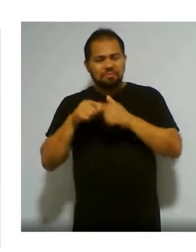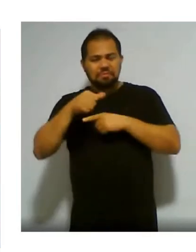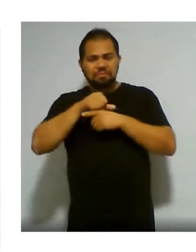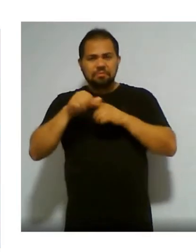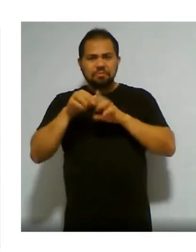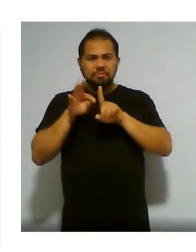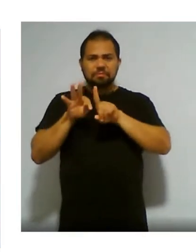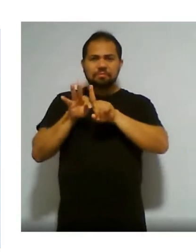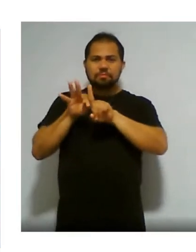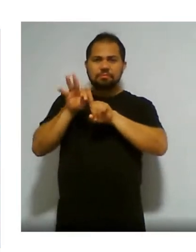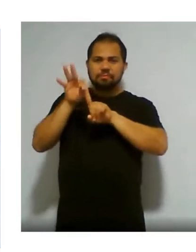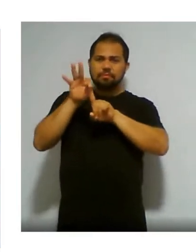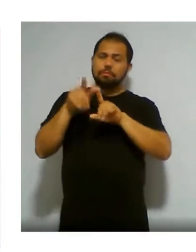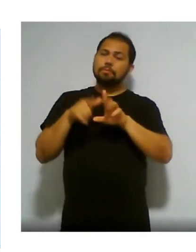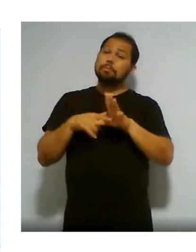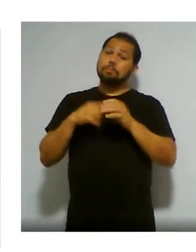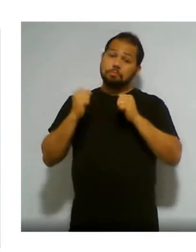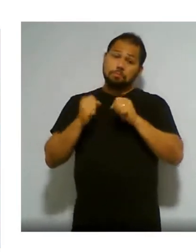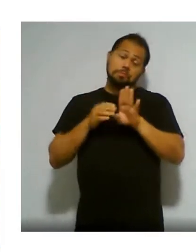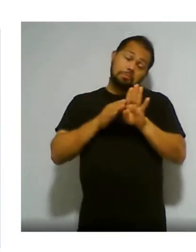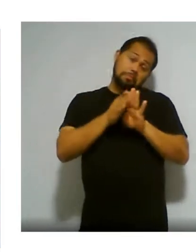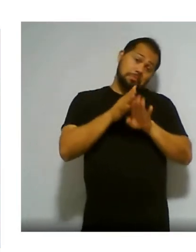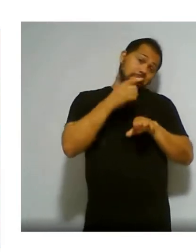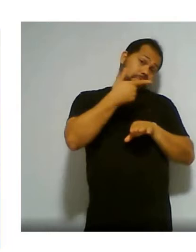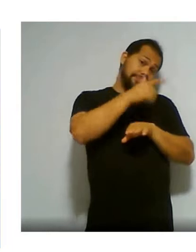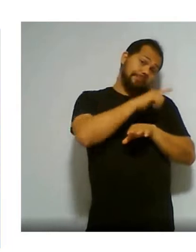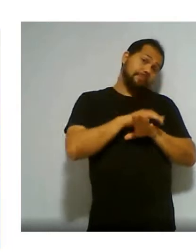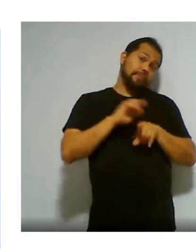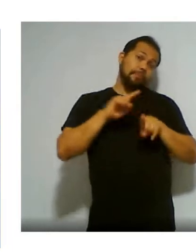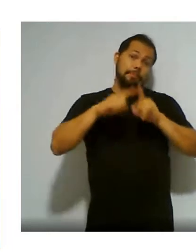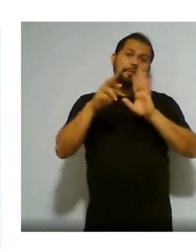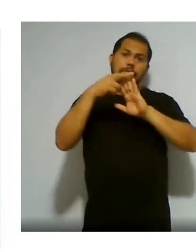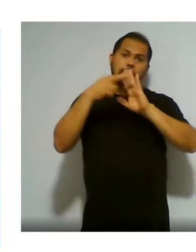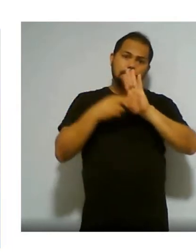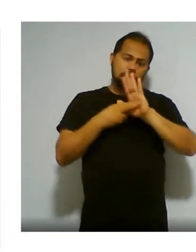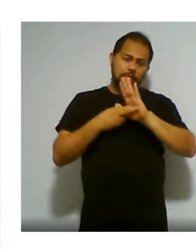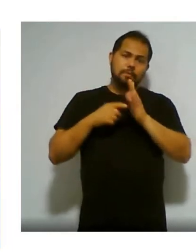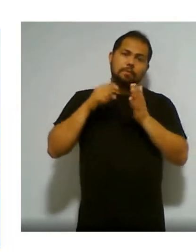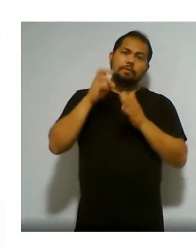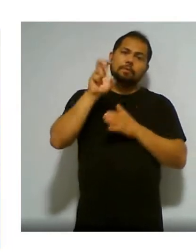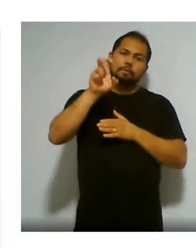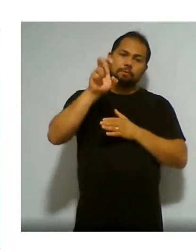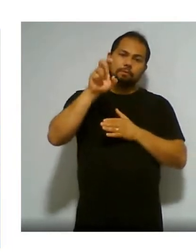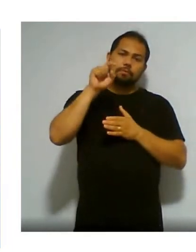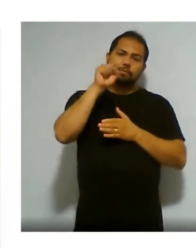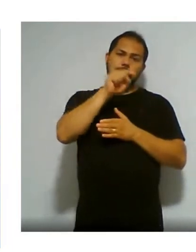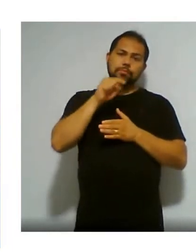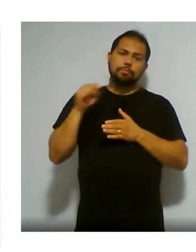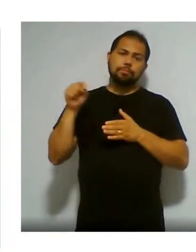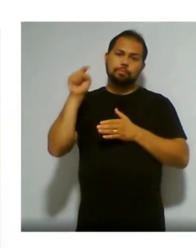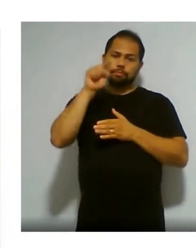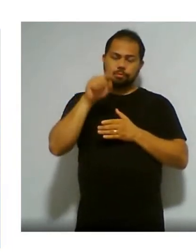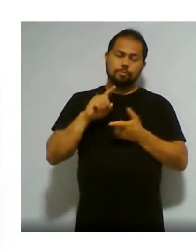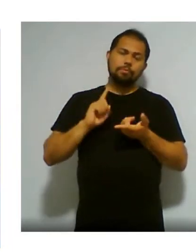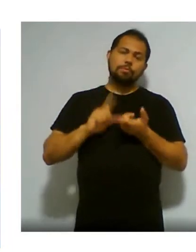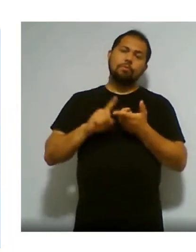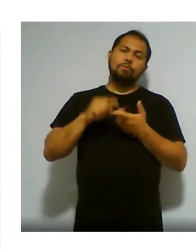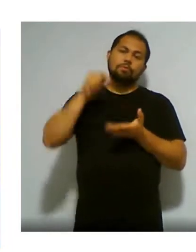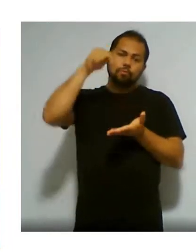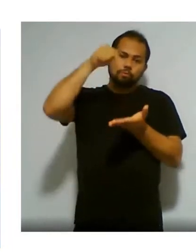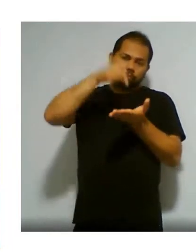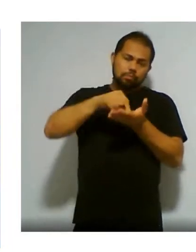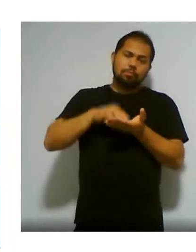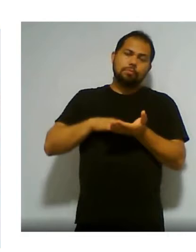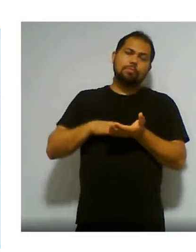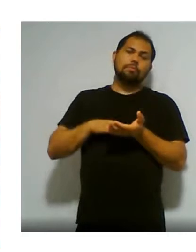sugerir talvez outras formas de aplicação. Mas a regra dos 5 pontos ou a regra do ponto central são as duas genéricas. A Arctic recomenda como regra geral a de